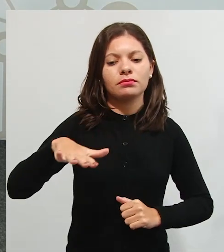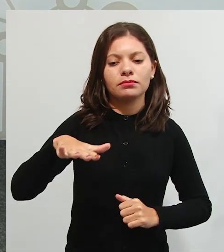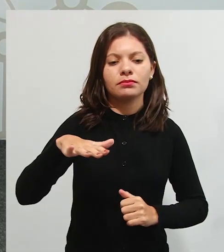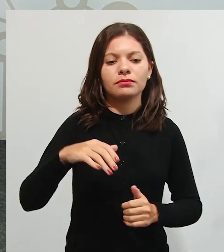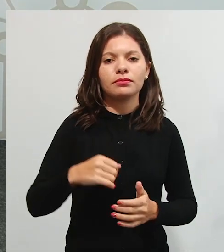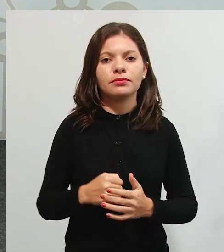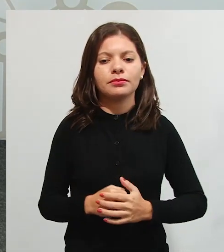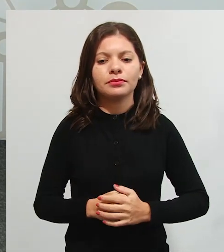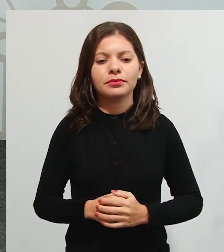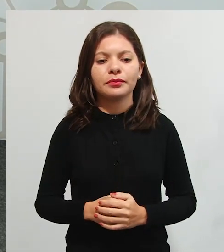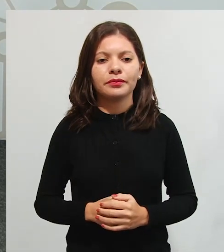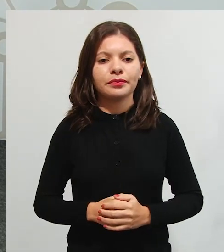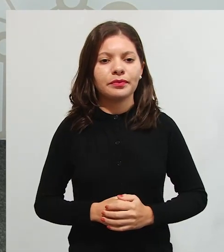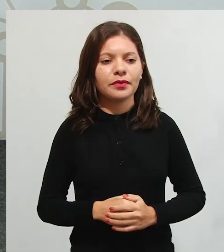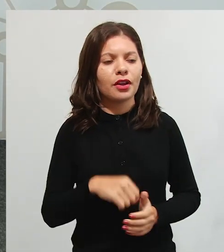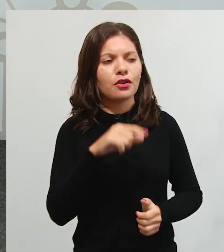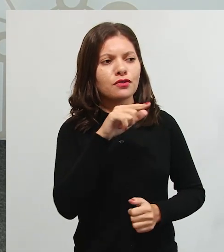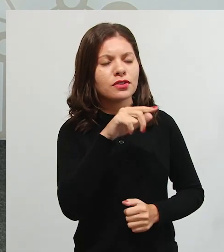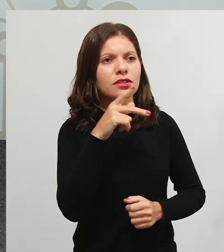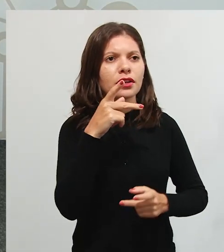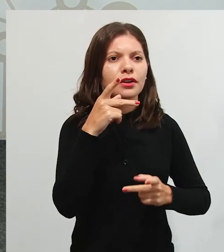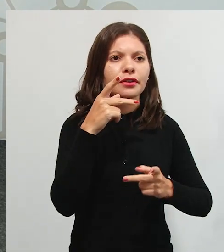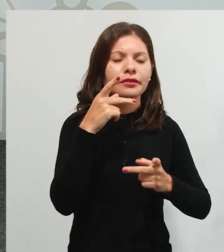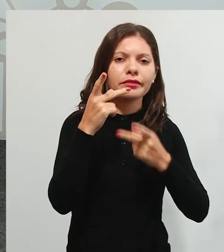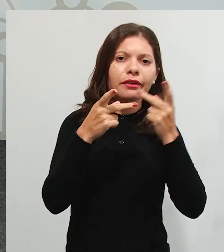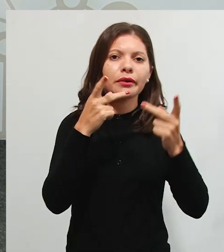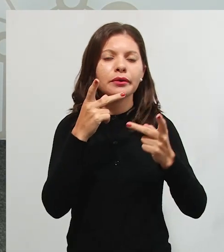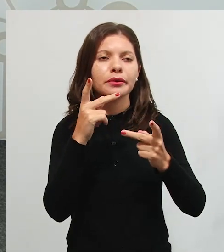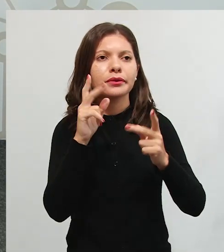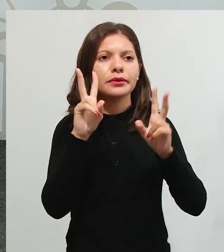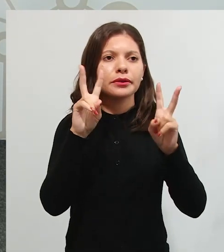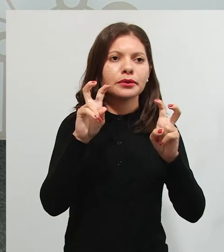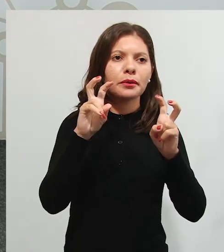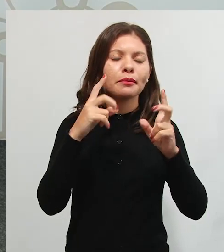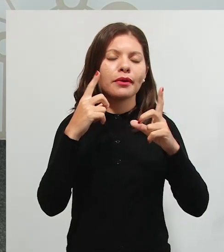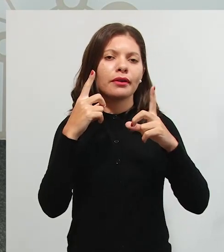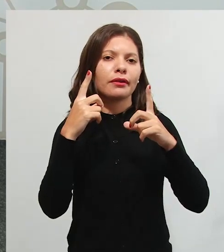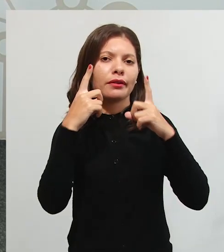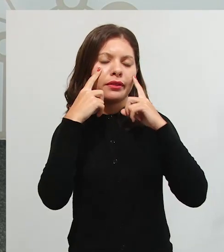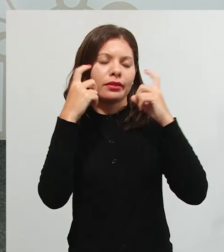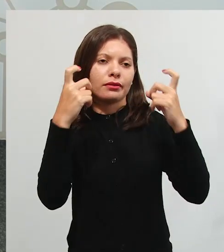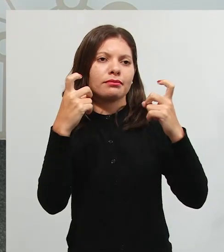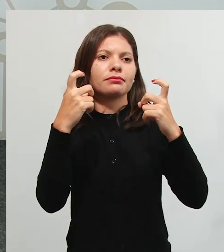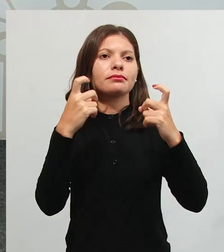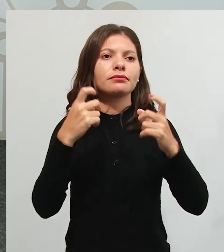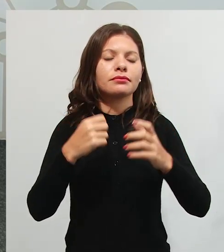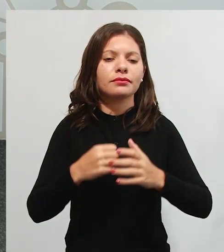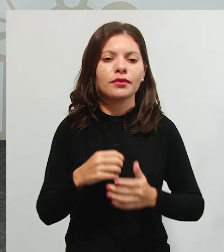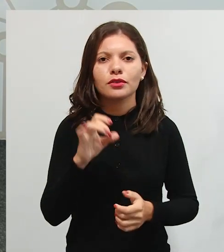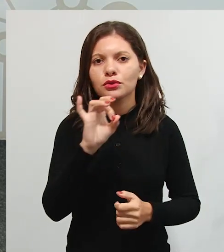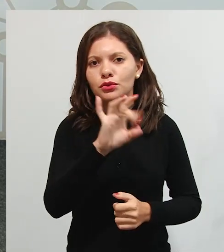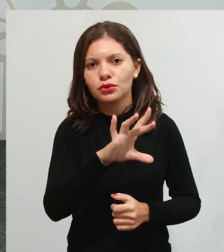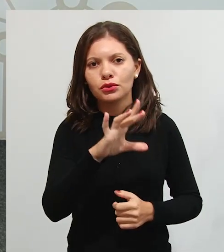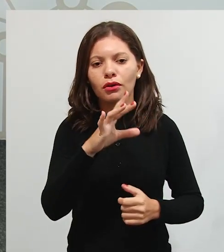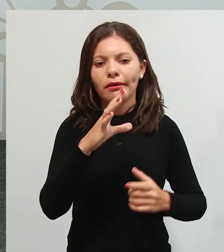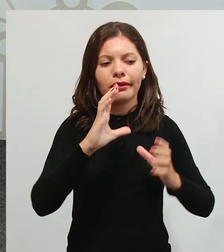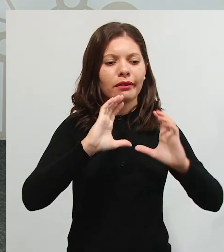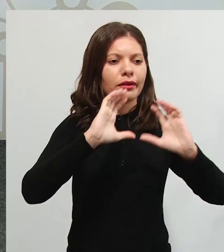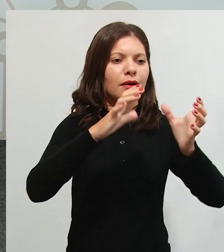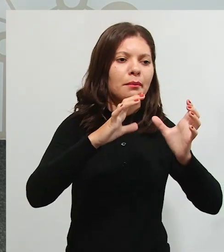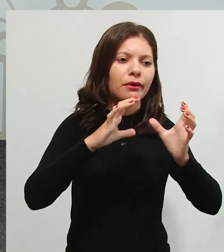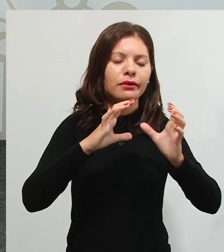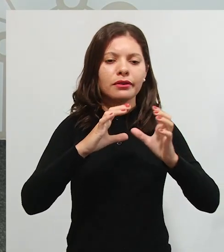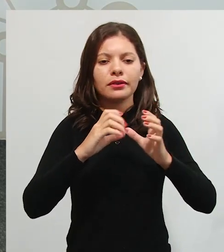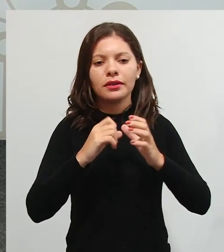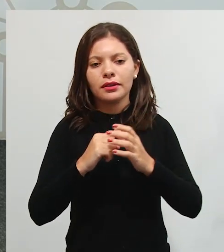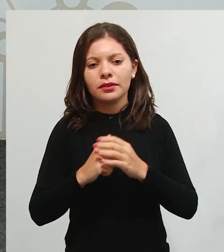crianças. Tu falaste ali da questão da intencionalidade, né, de não simplesmente largar a